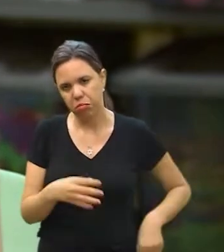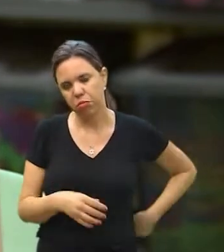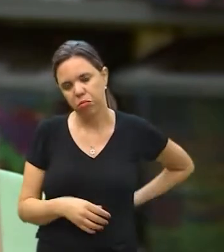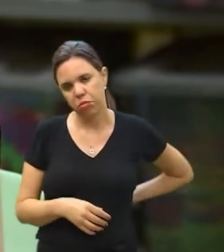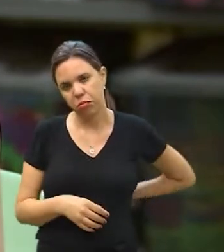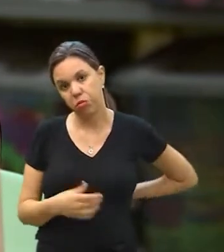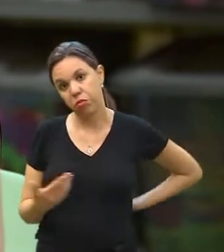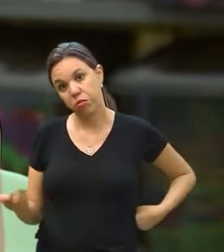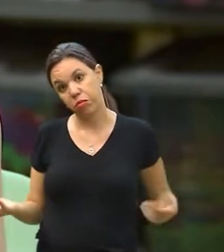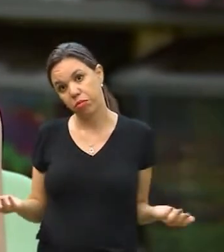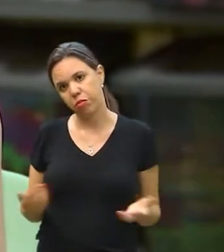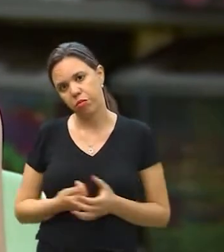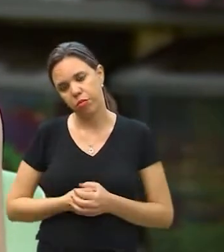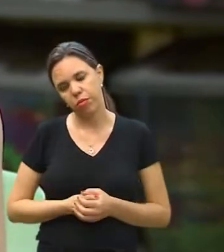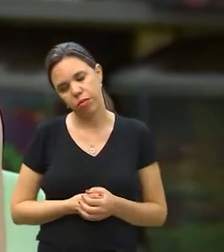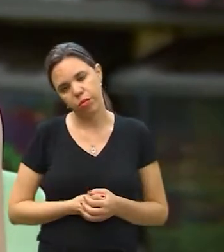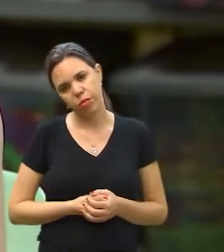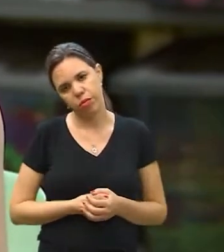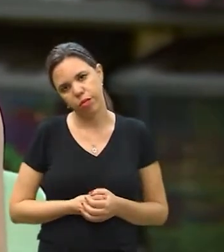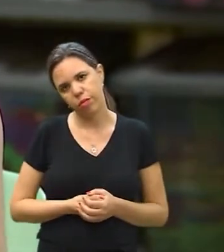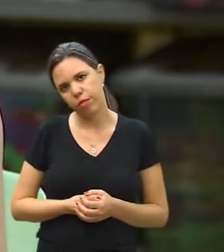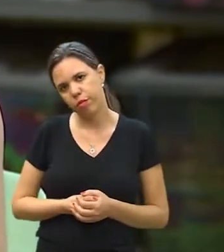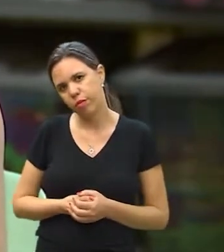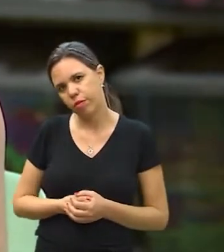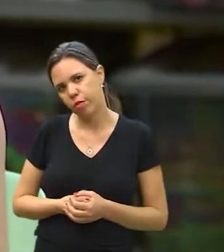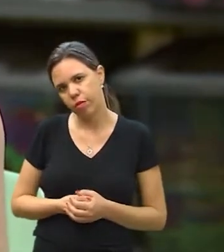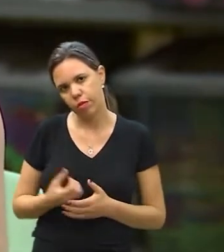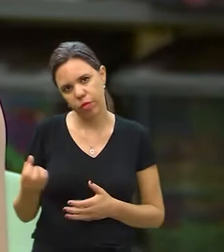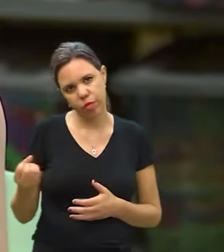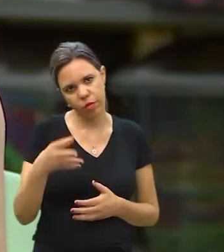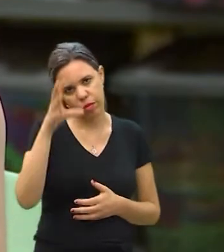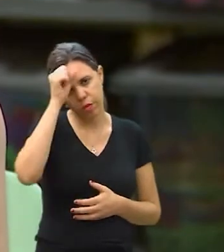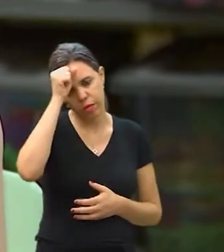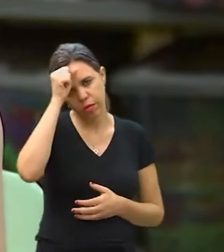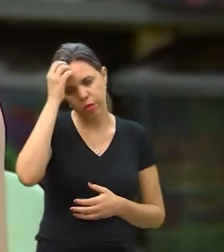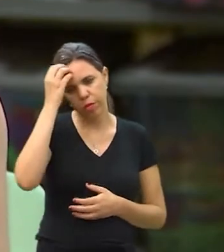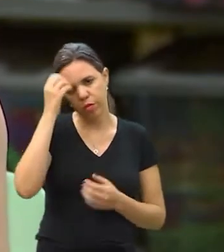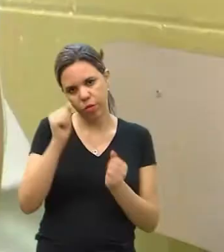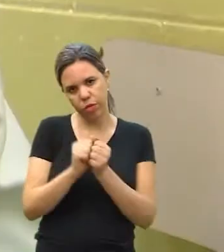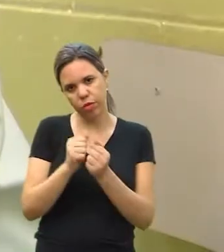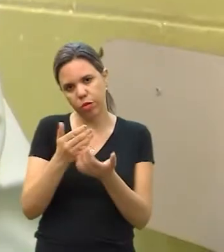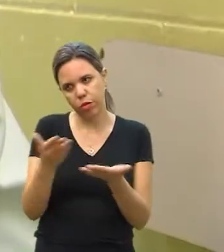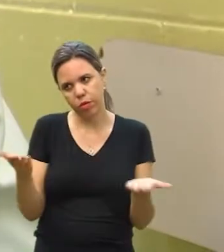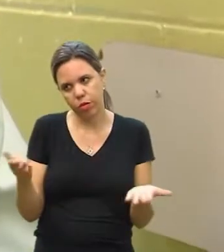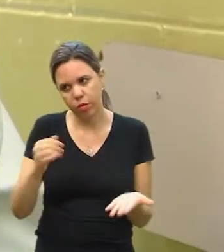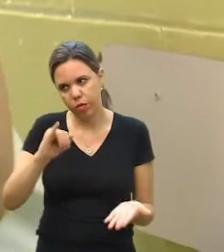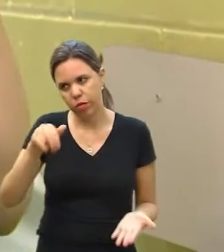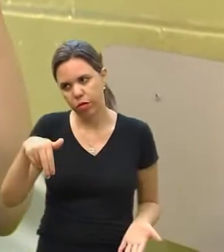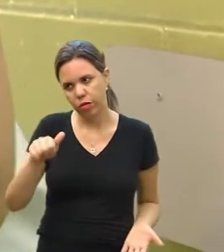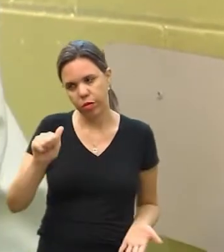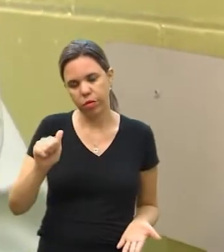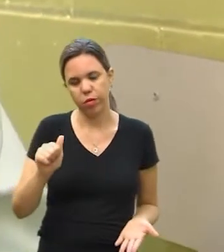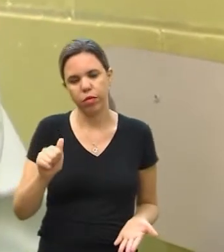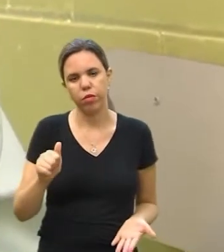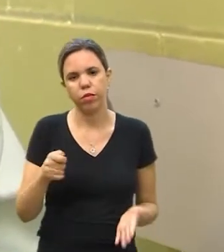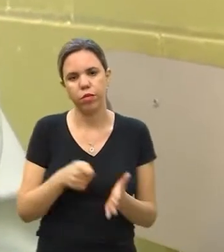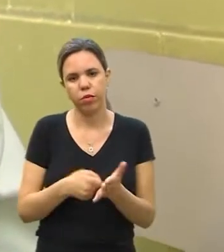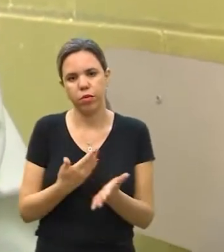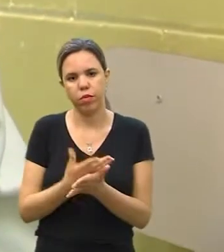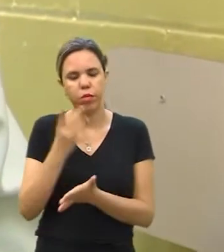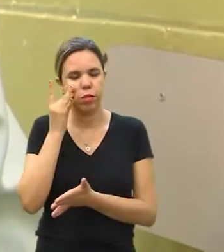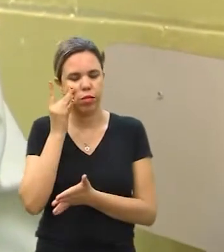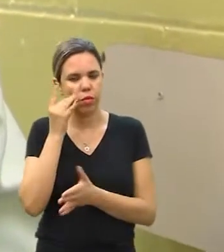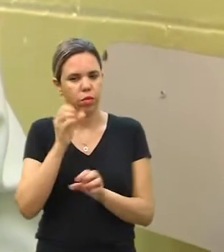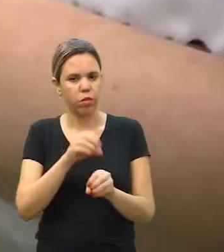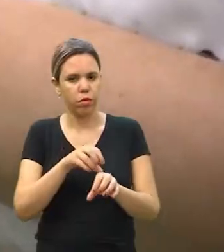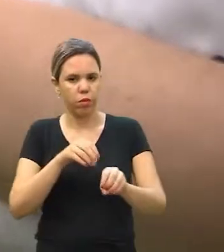novas. Então, tem sido um novo aprendizado com eles. A Janaína se dedica entre as aulas